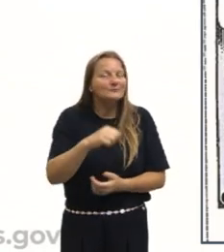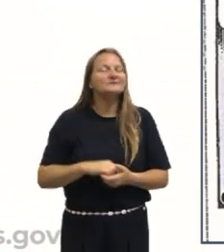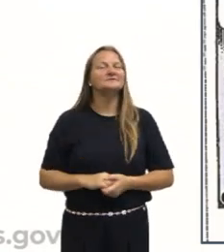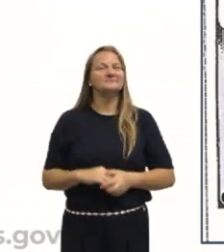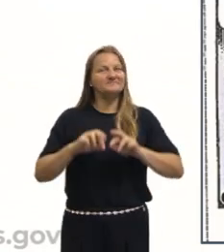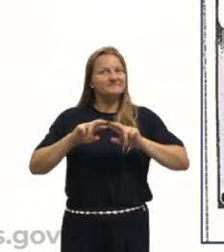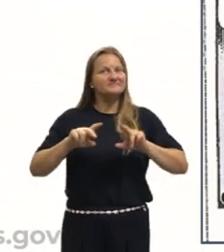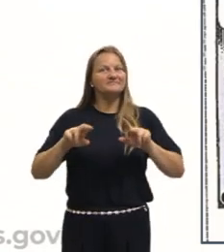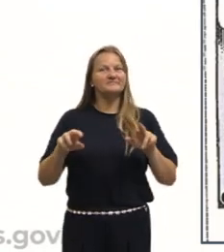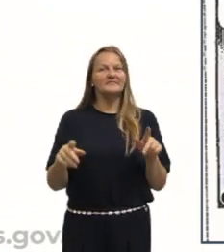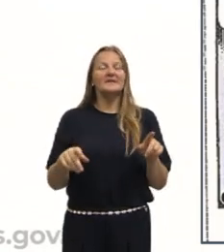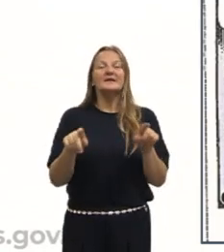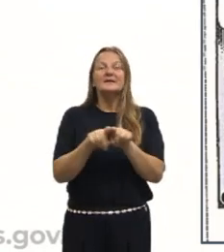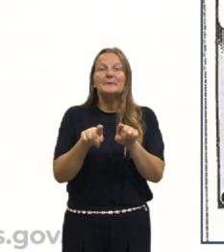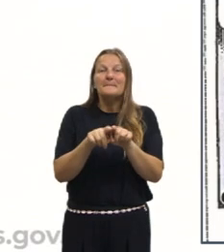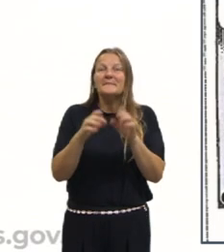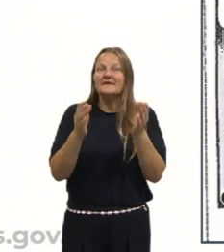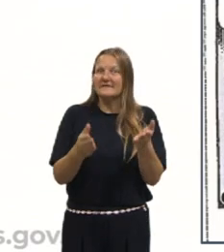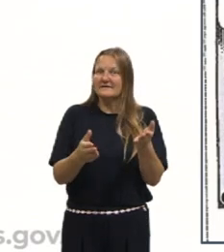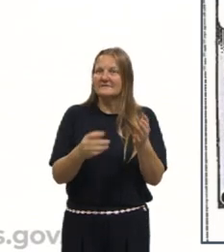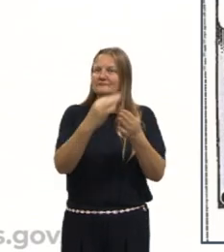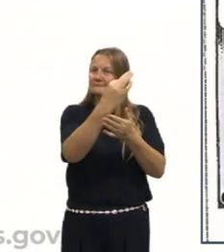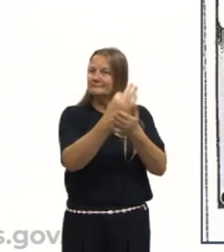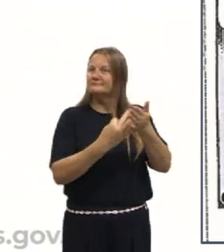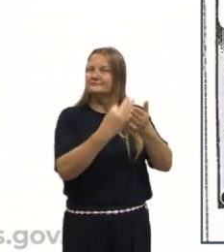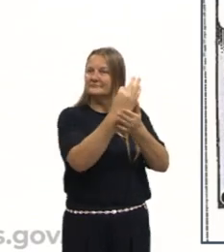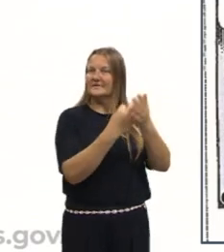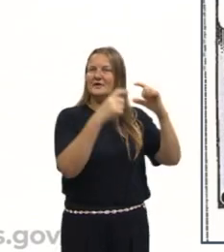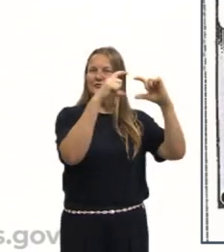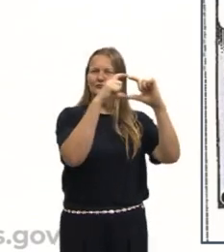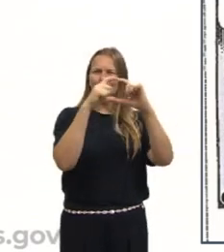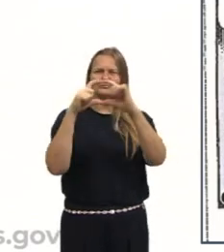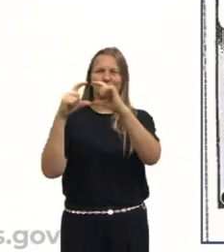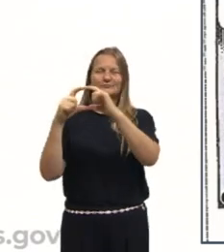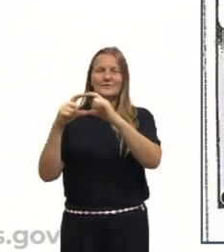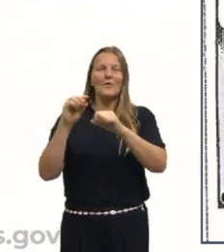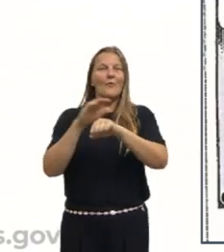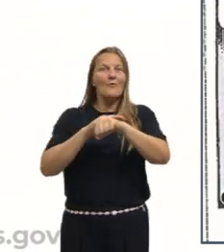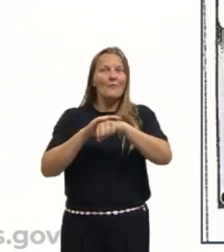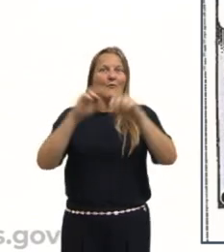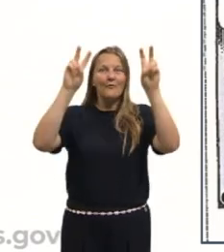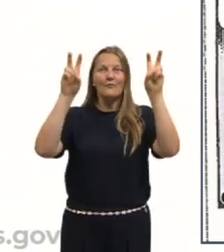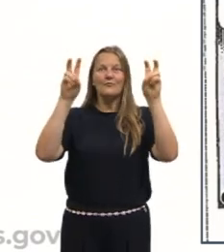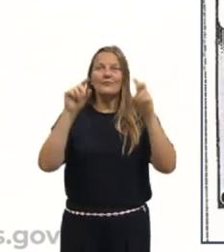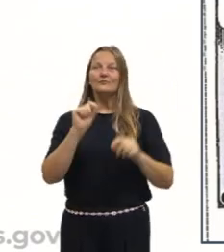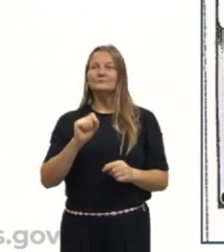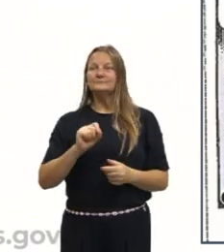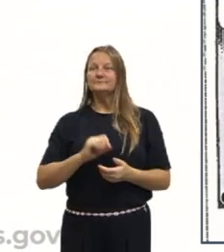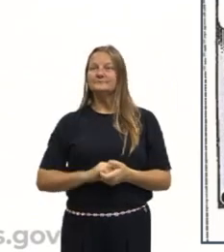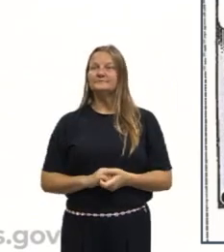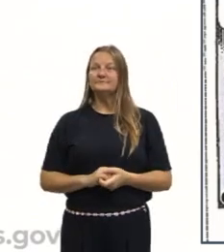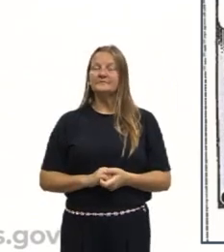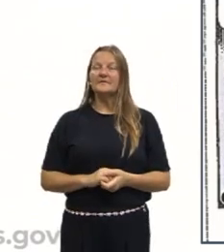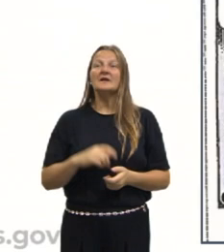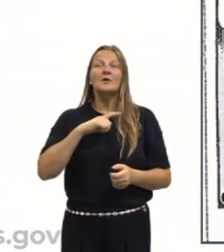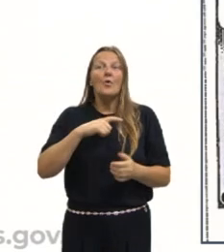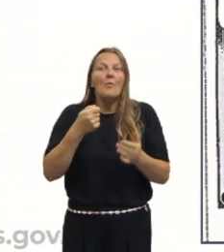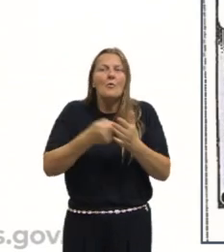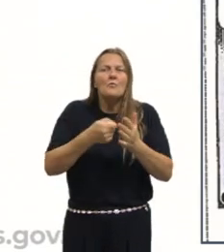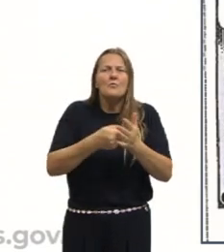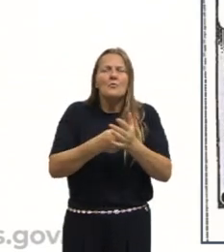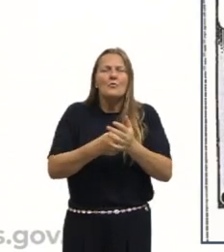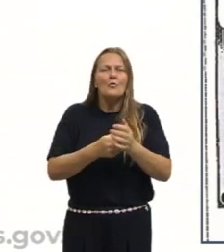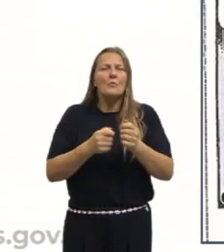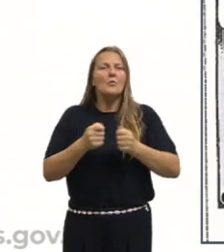verbs e aqui também nesse texto fala um pouco sobre a tentativa de